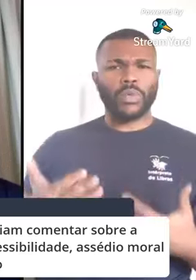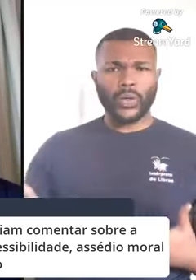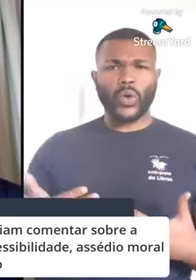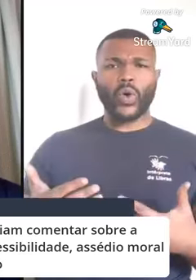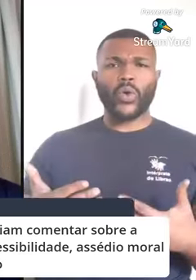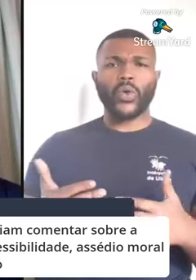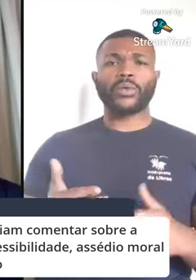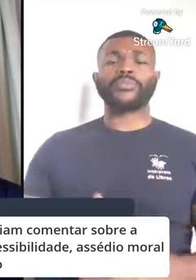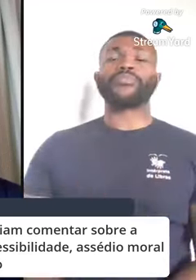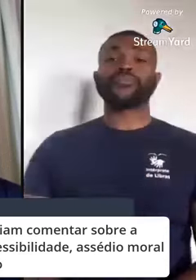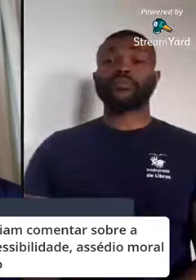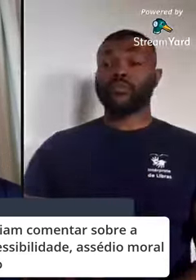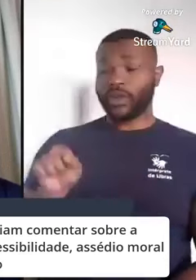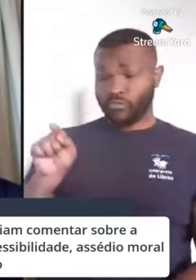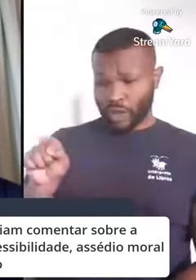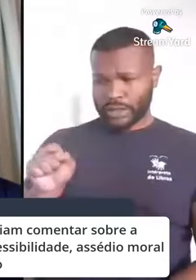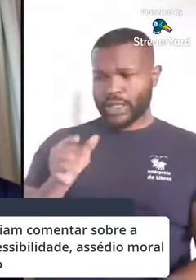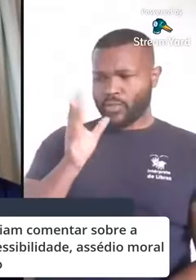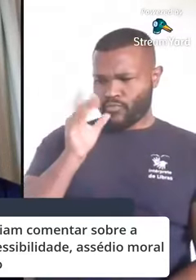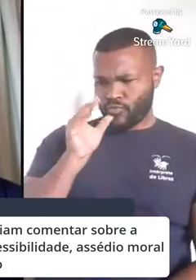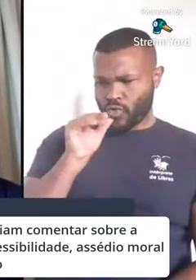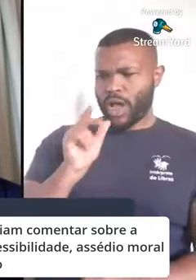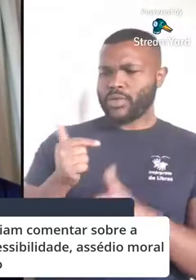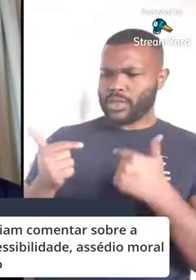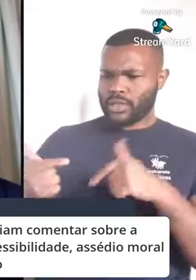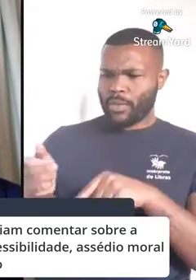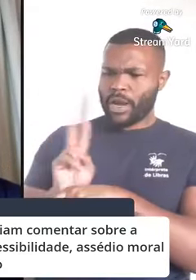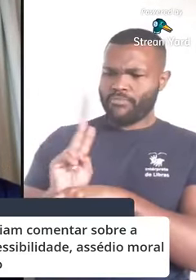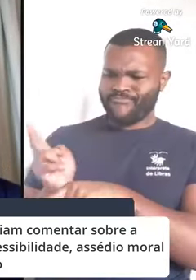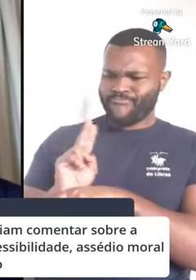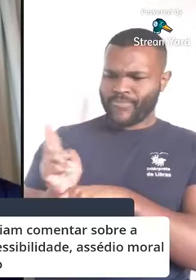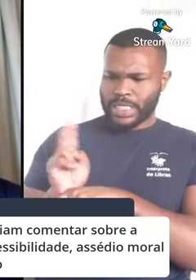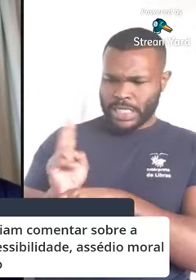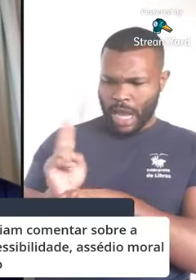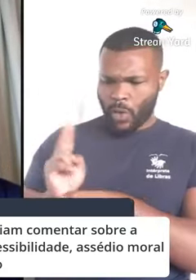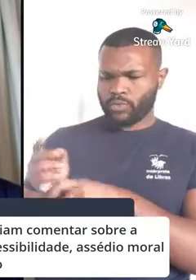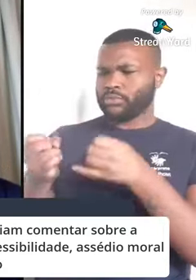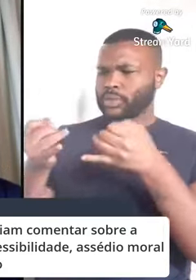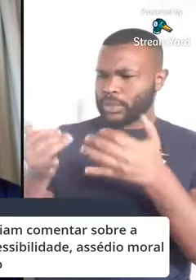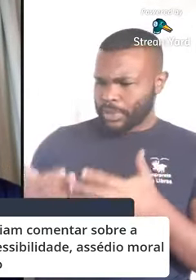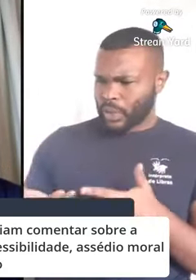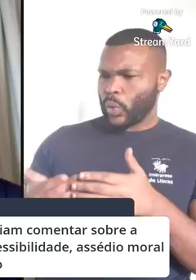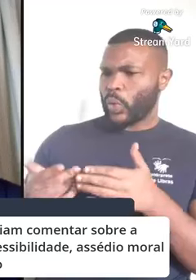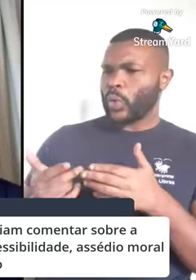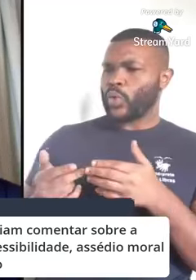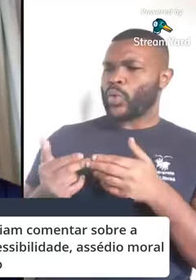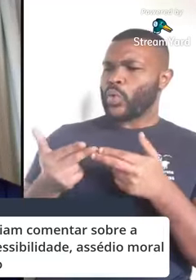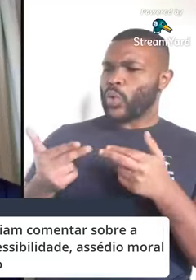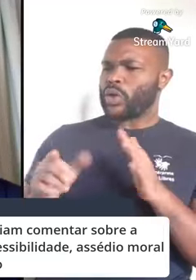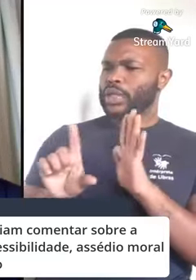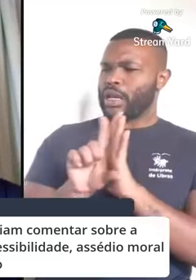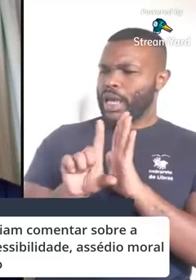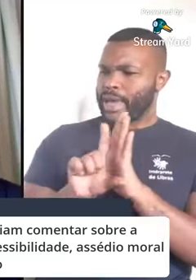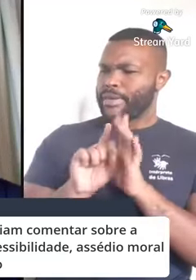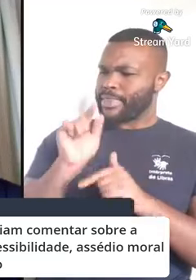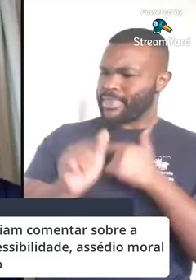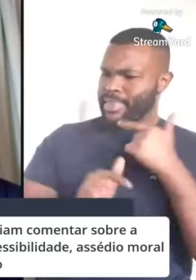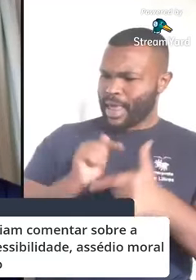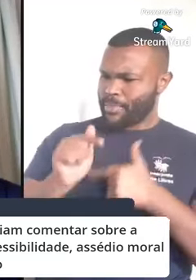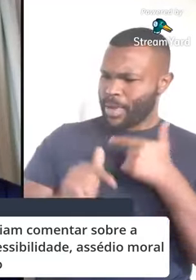Você, como fiscal, além das questões trabalhistas em si, vocês também fiscalizam